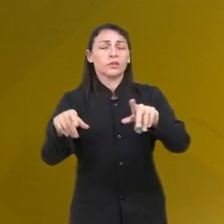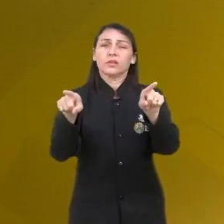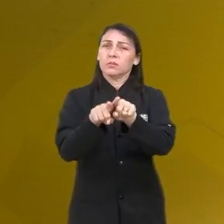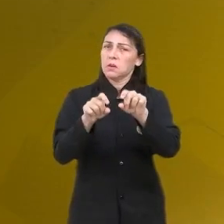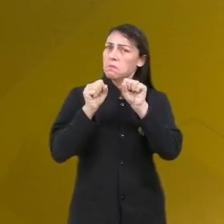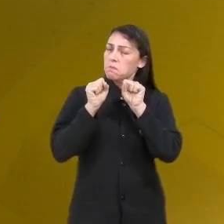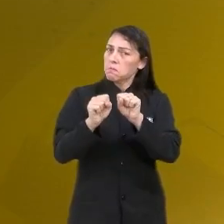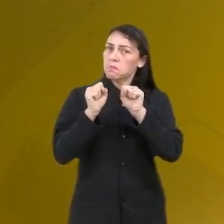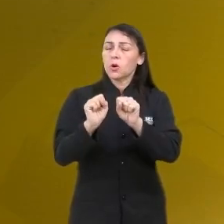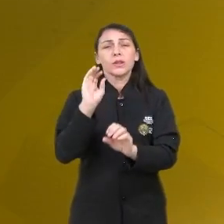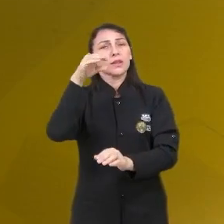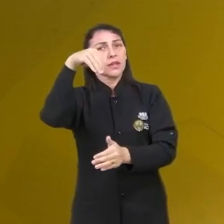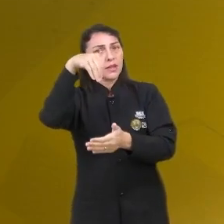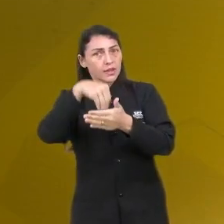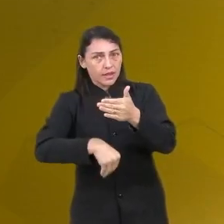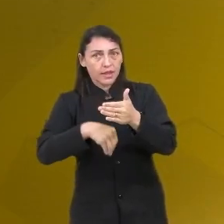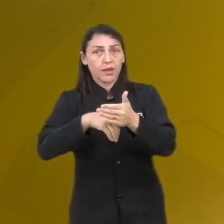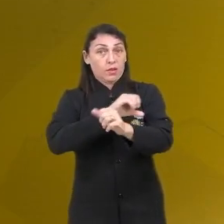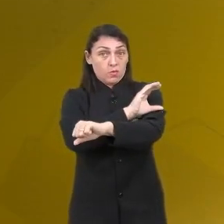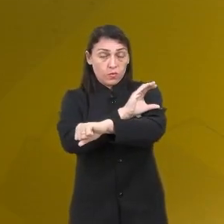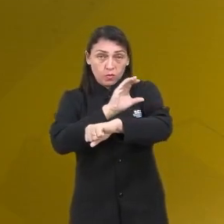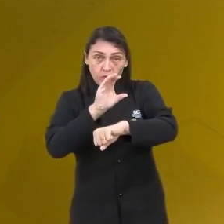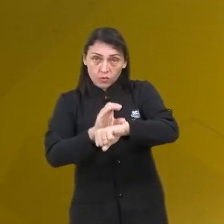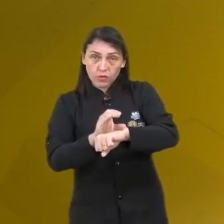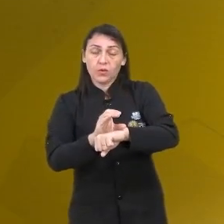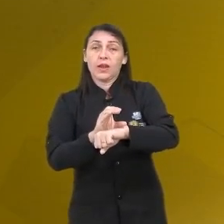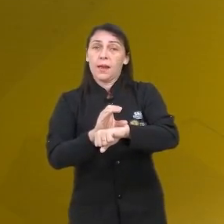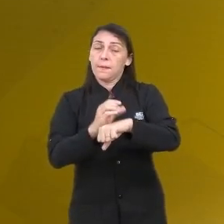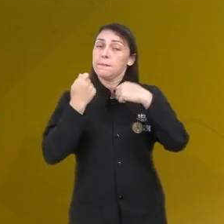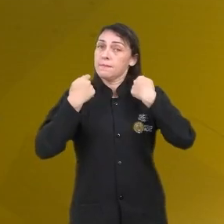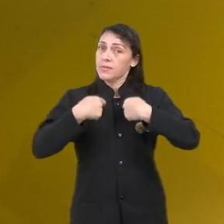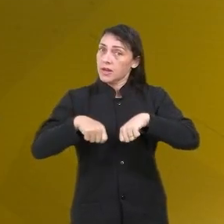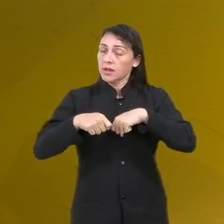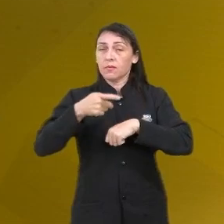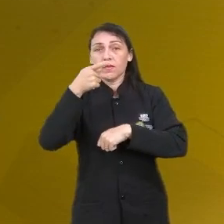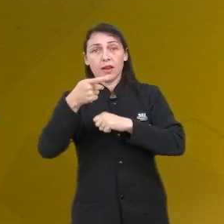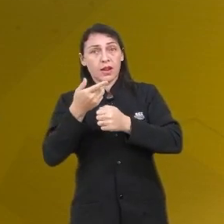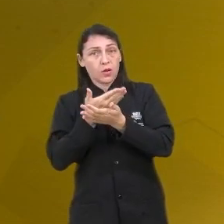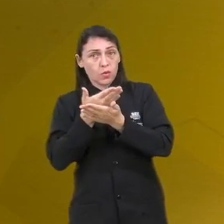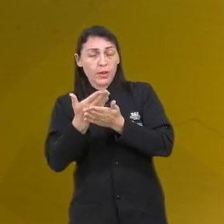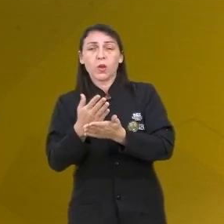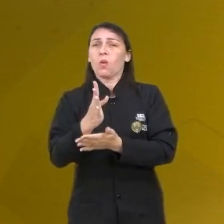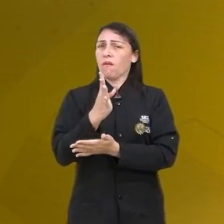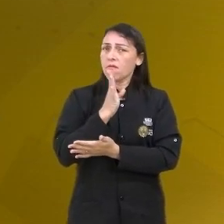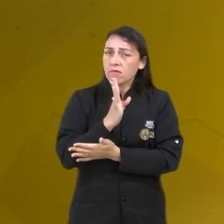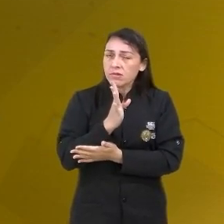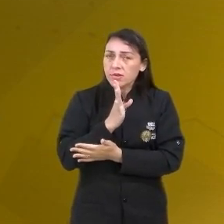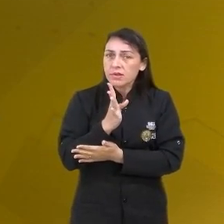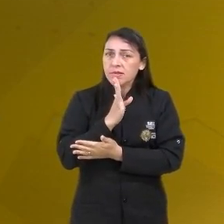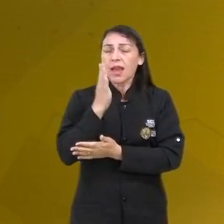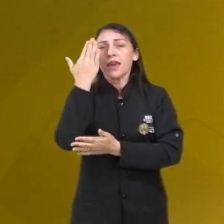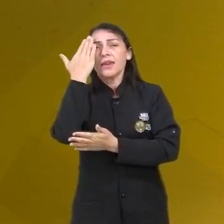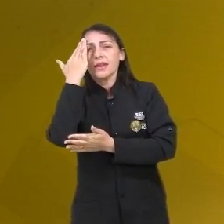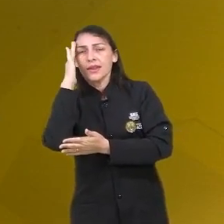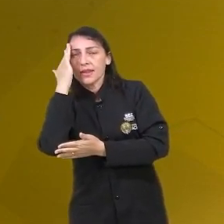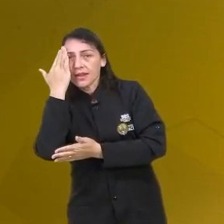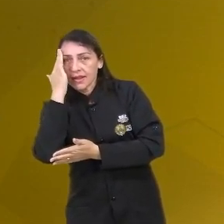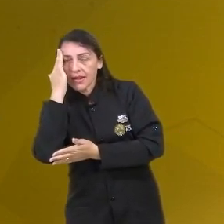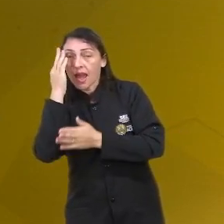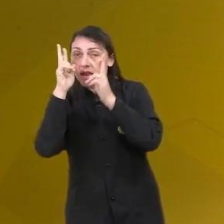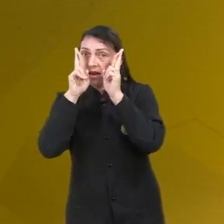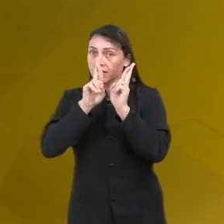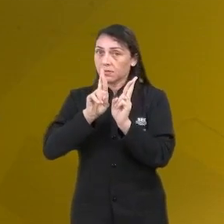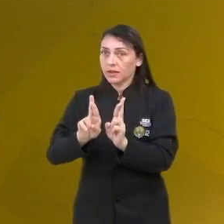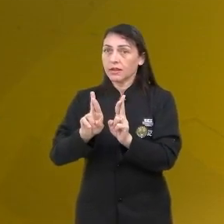pode estar englobado dentro de âmbitos culturais, que nós devemos aí, como falei no início, conhecer, compreender e